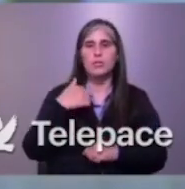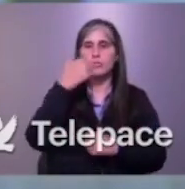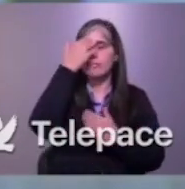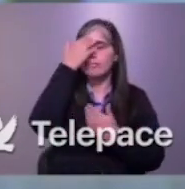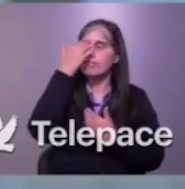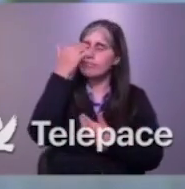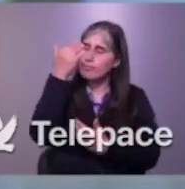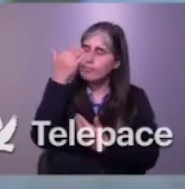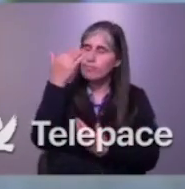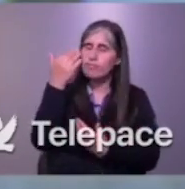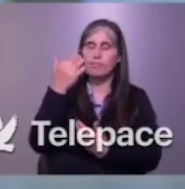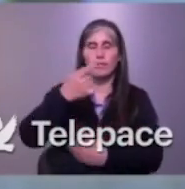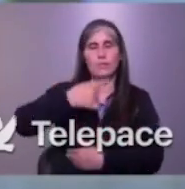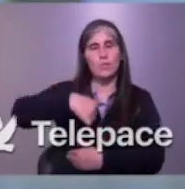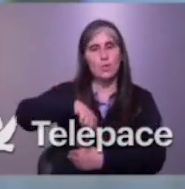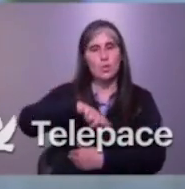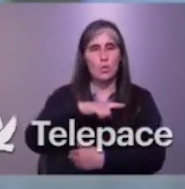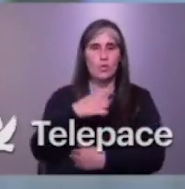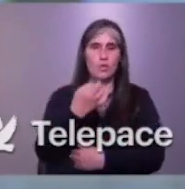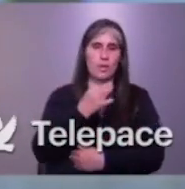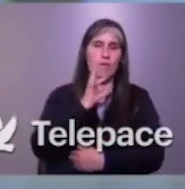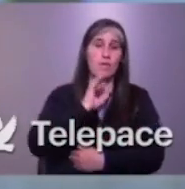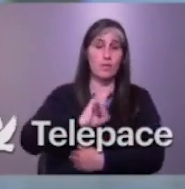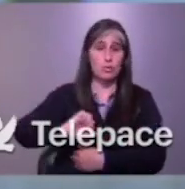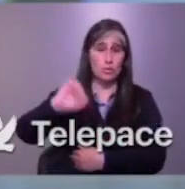dopo il momento di riflessione.